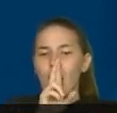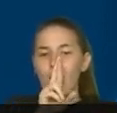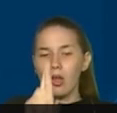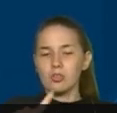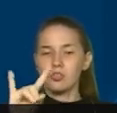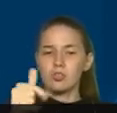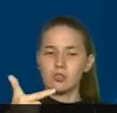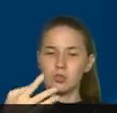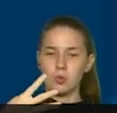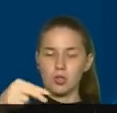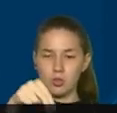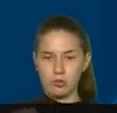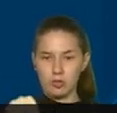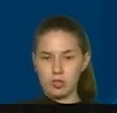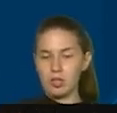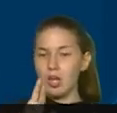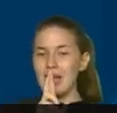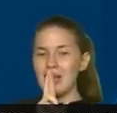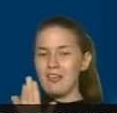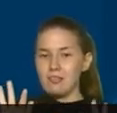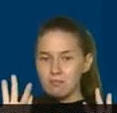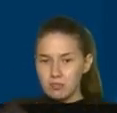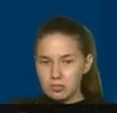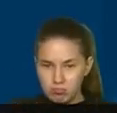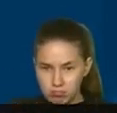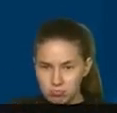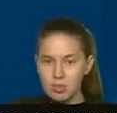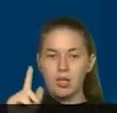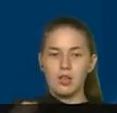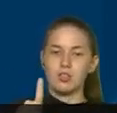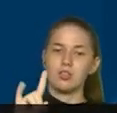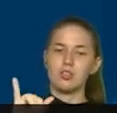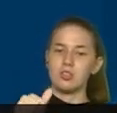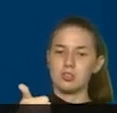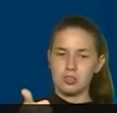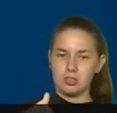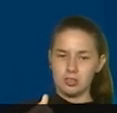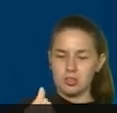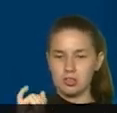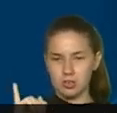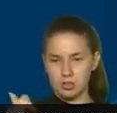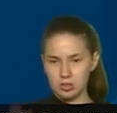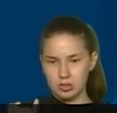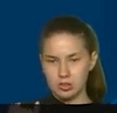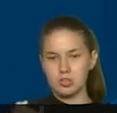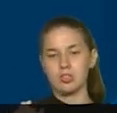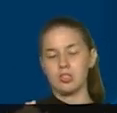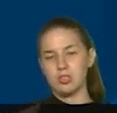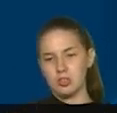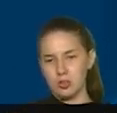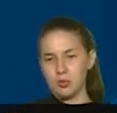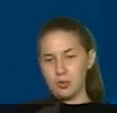de novembro. E o resultado final do exame está previsto para ser divulgado no dia